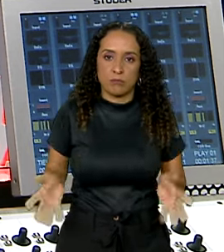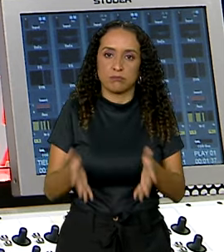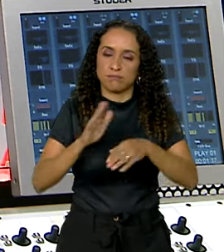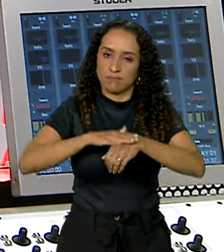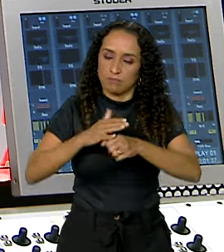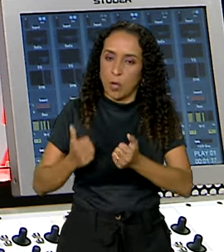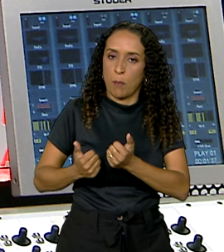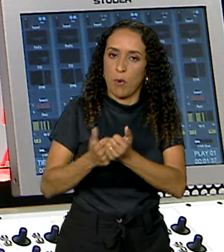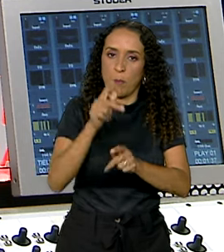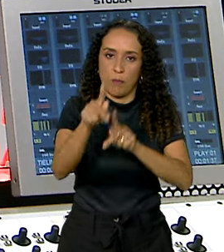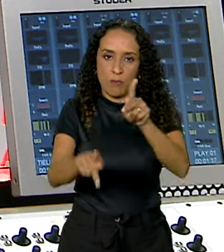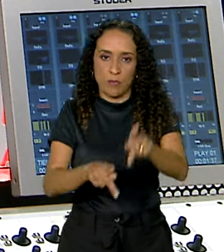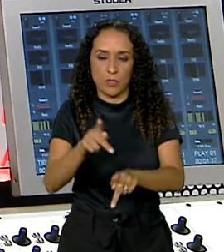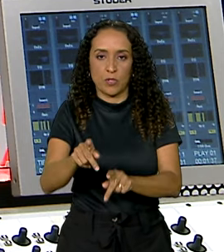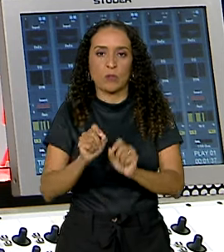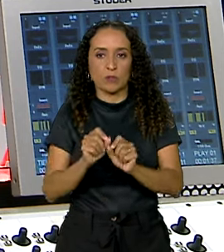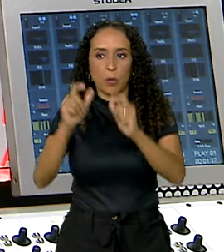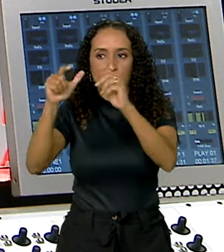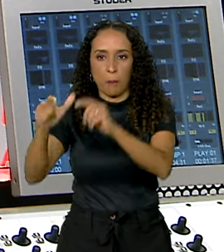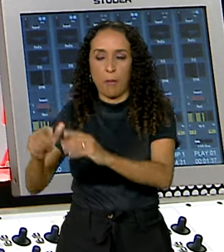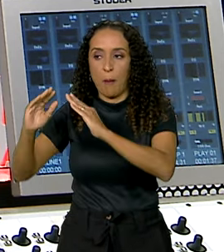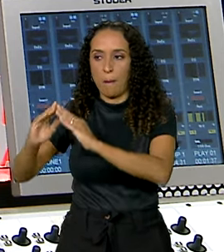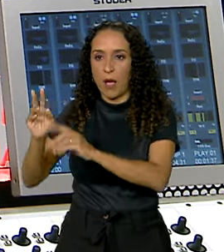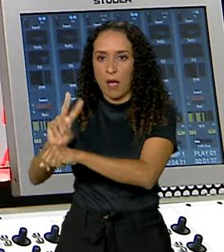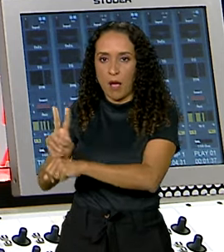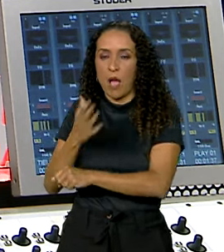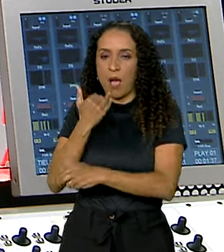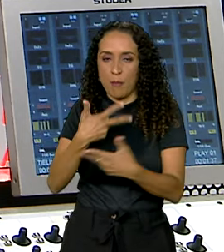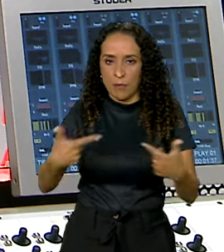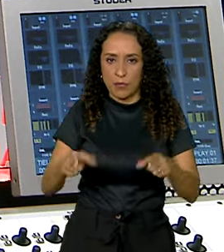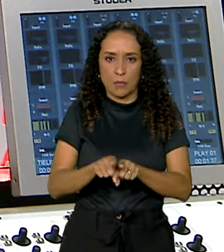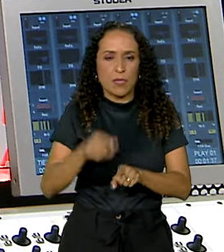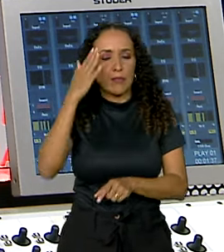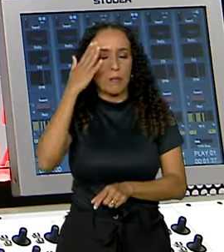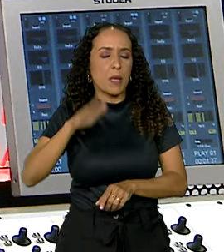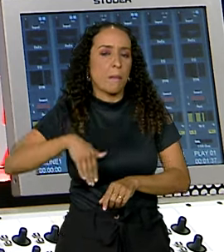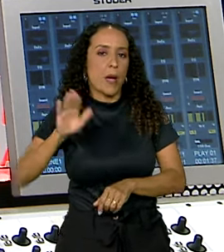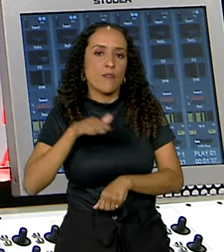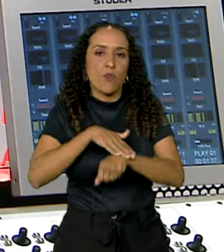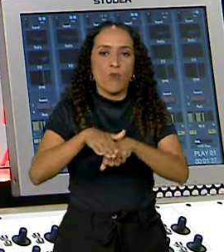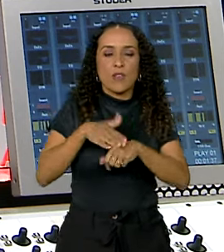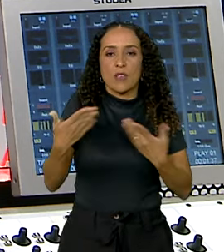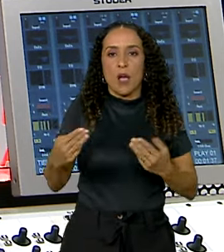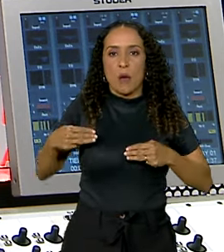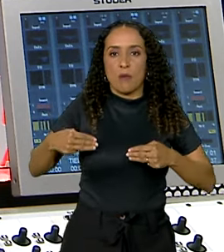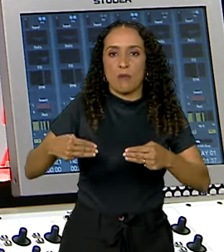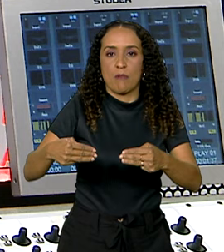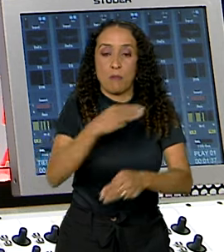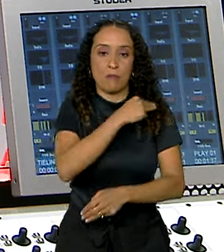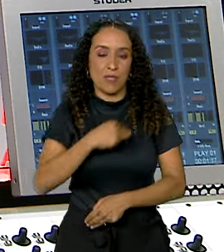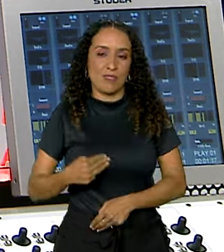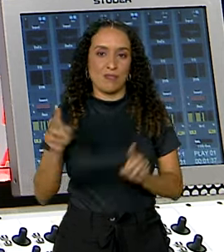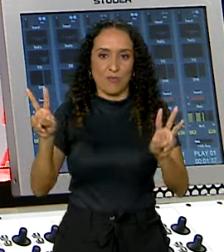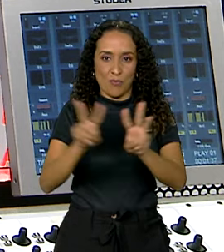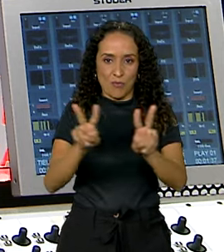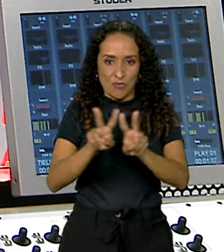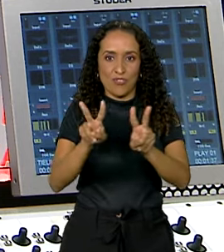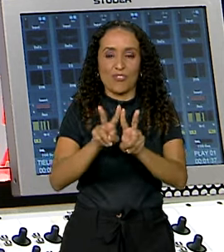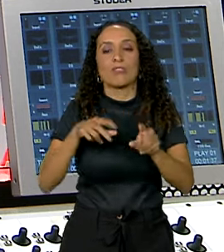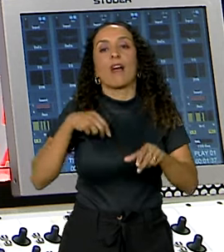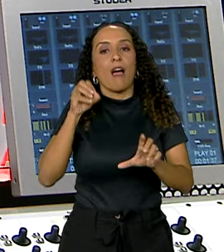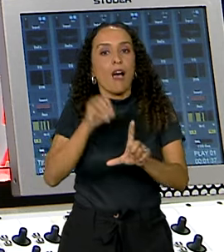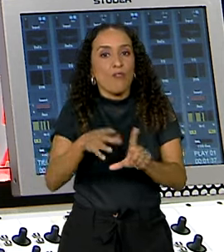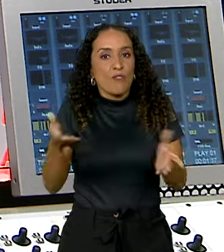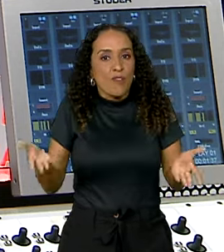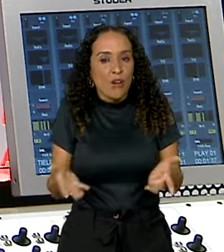ações de apoio à população em abrigos e alimentação. Para saber mais, vamos conversar com o ministro Wellington Dias, que está ao vivo